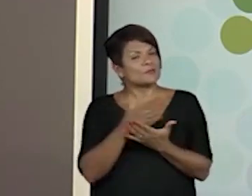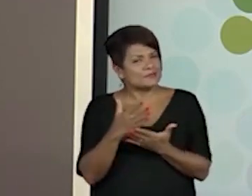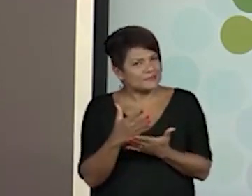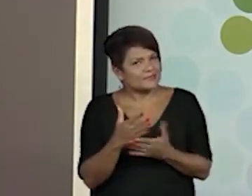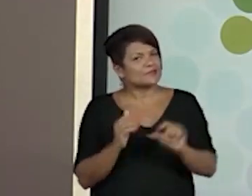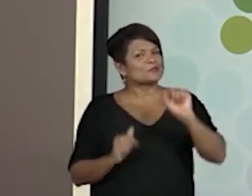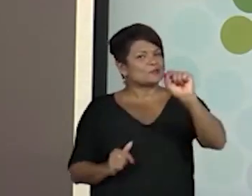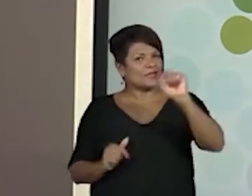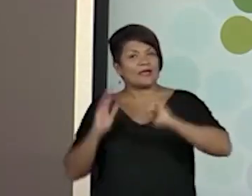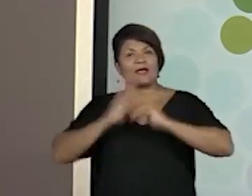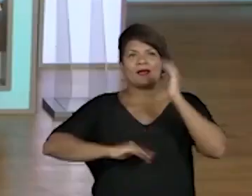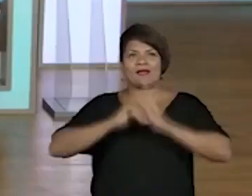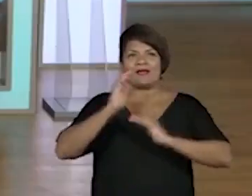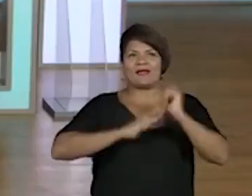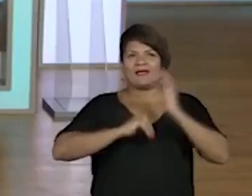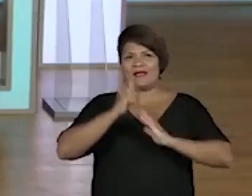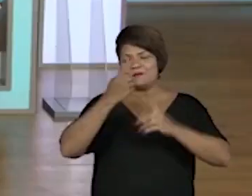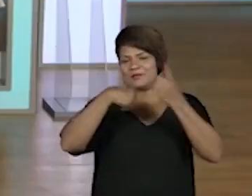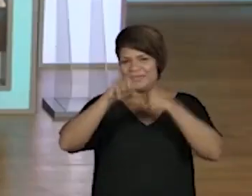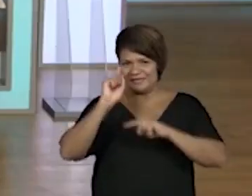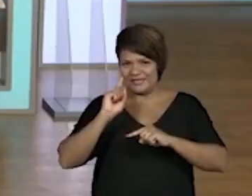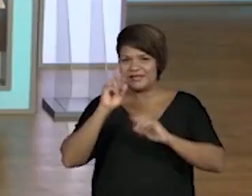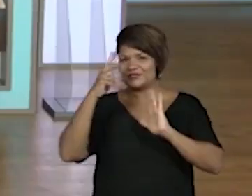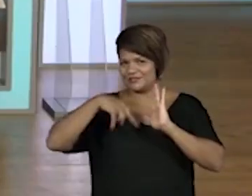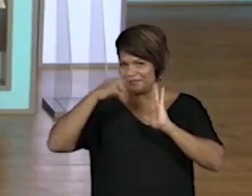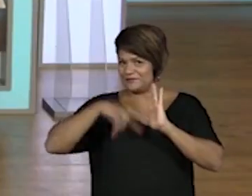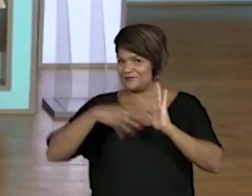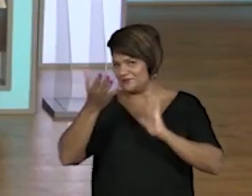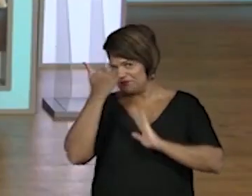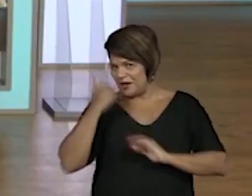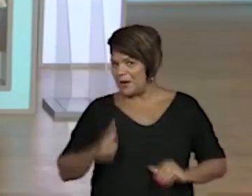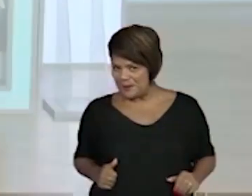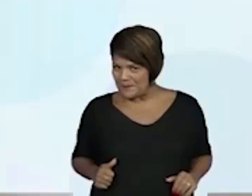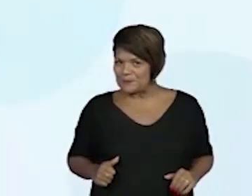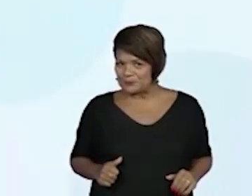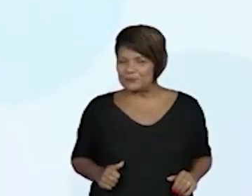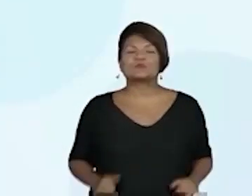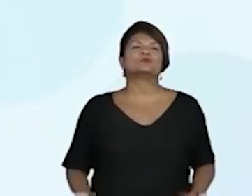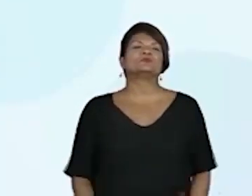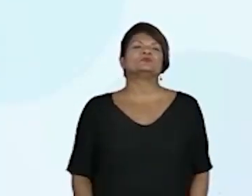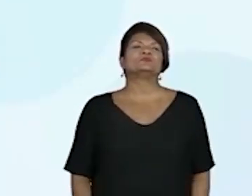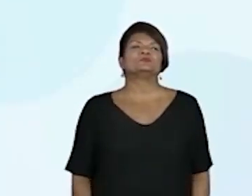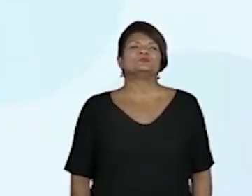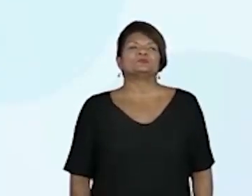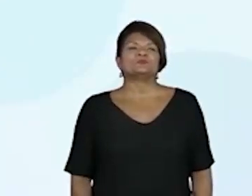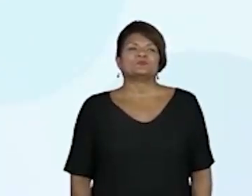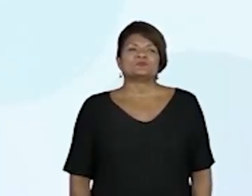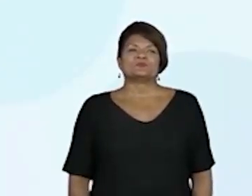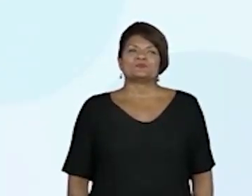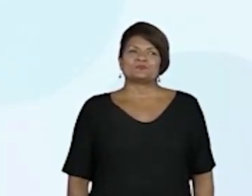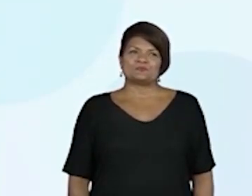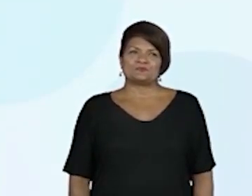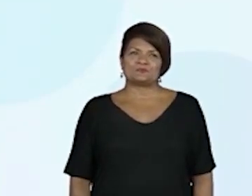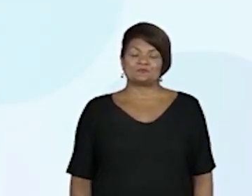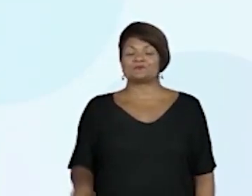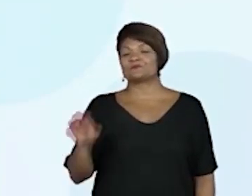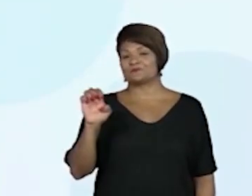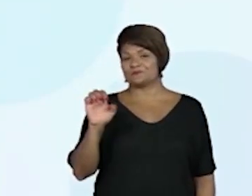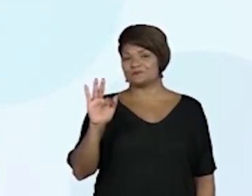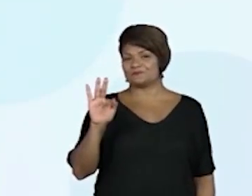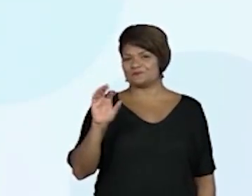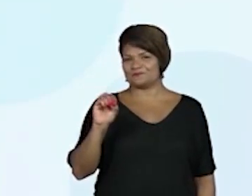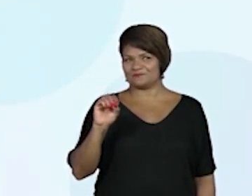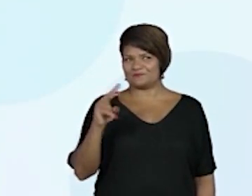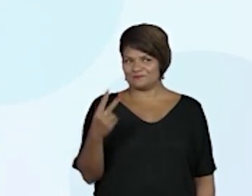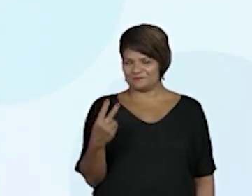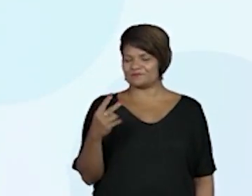pela habilidade que a gente precisa ler e saber o que nós vamos trabalhar. Então vamos lá.